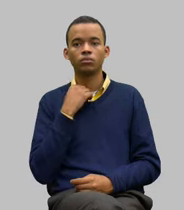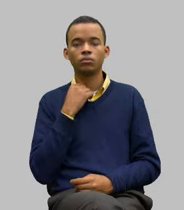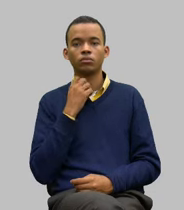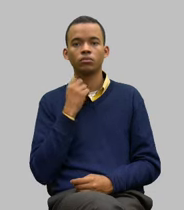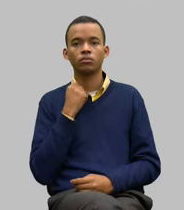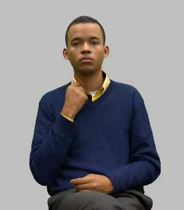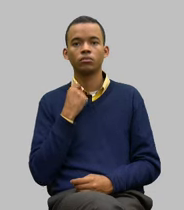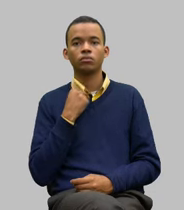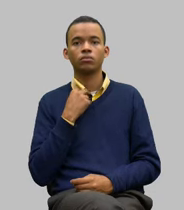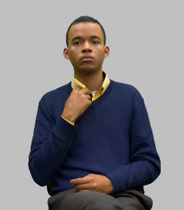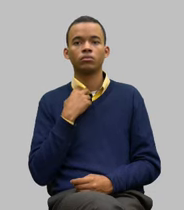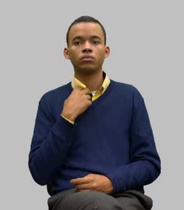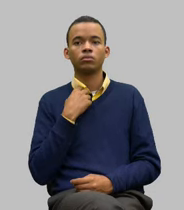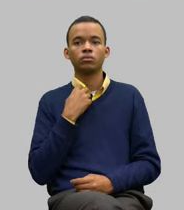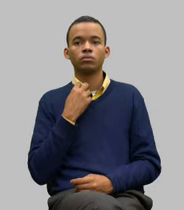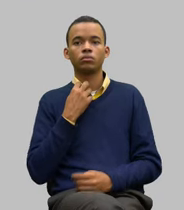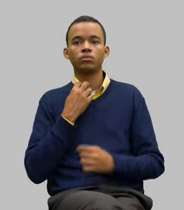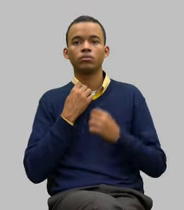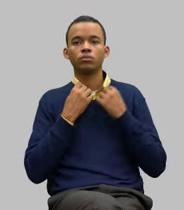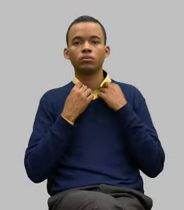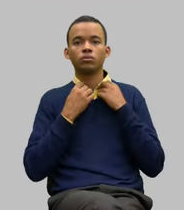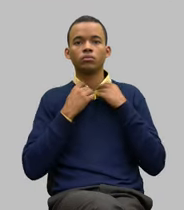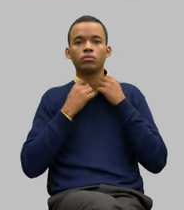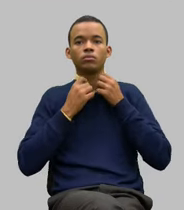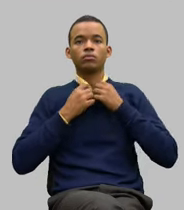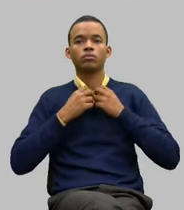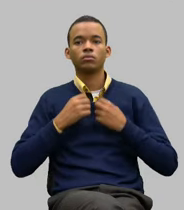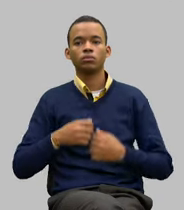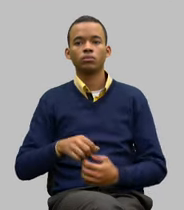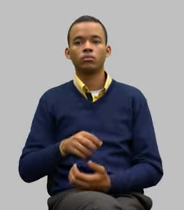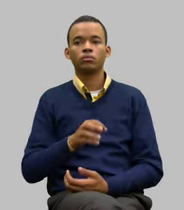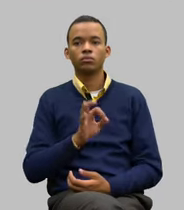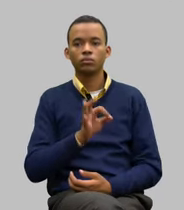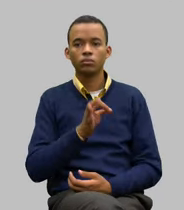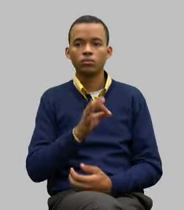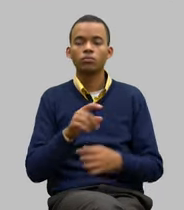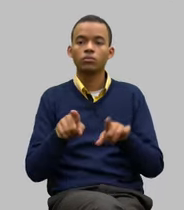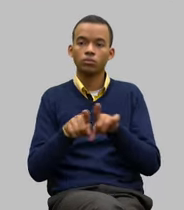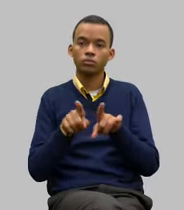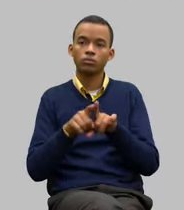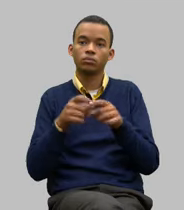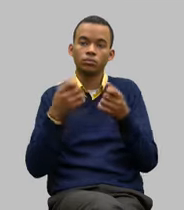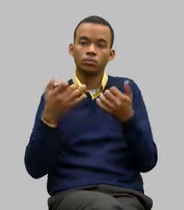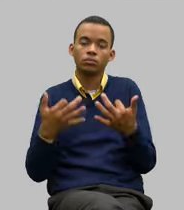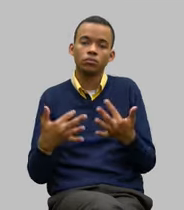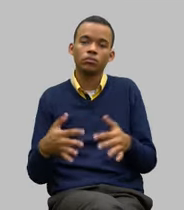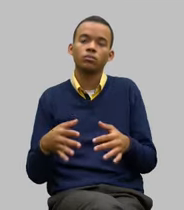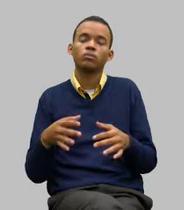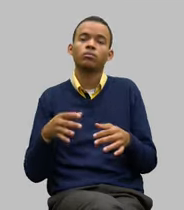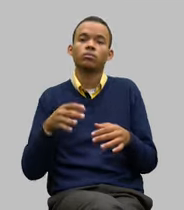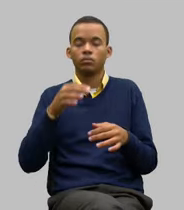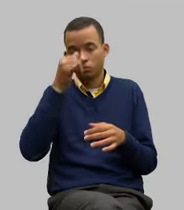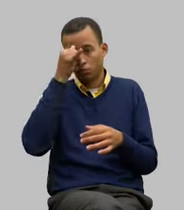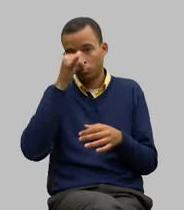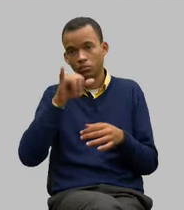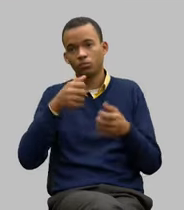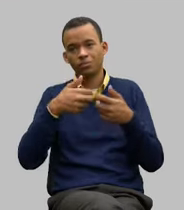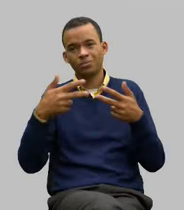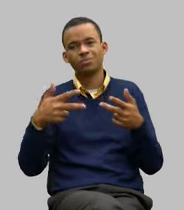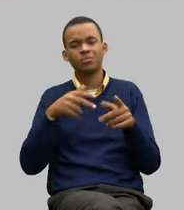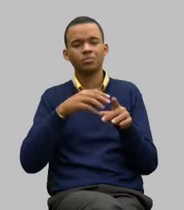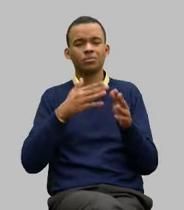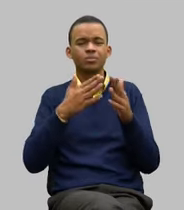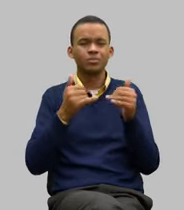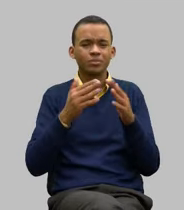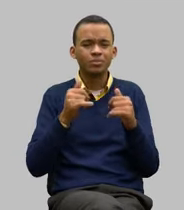sim e o que tá acontecendo é bom que você também Deputado até para que não chegue pedidos desnecessários aqui na Assembleia